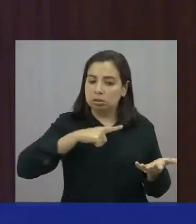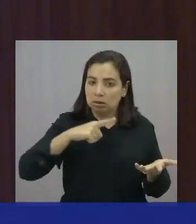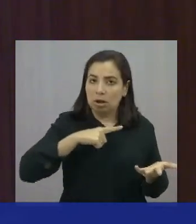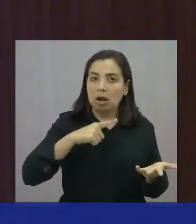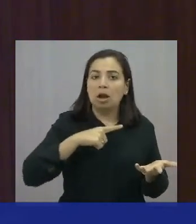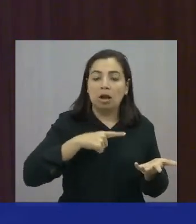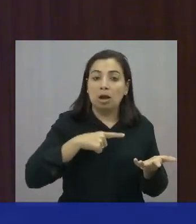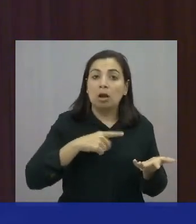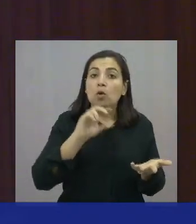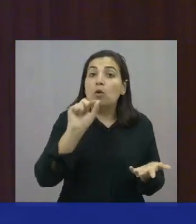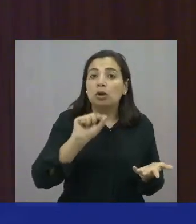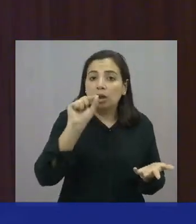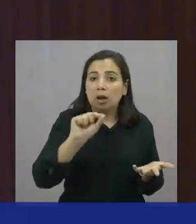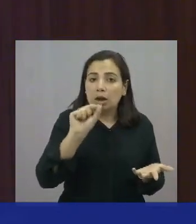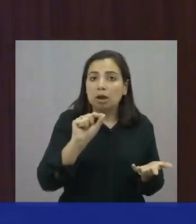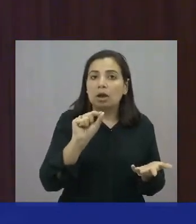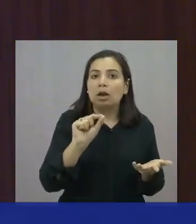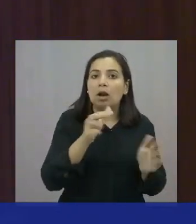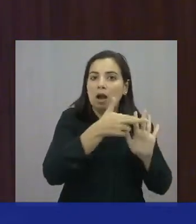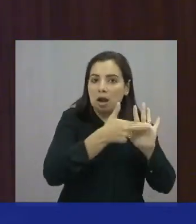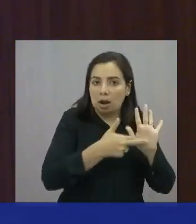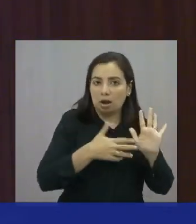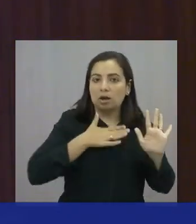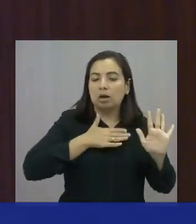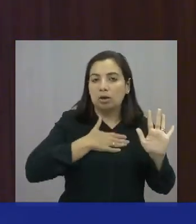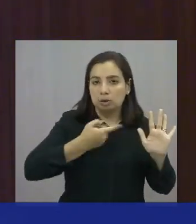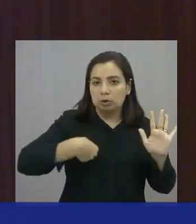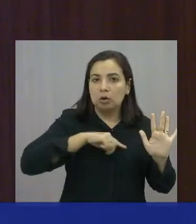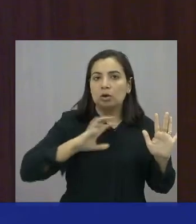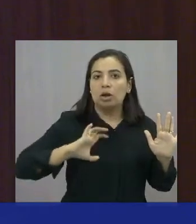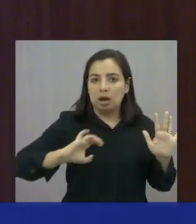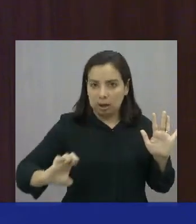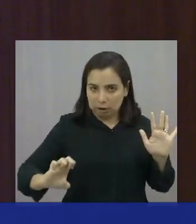código de ética, realmente a cordialidade,